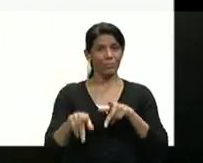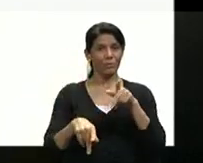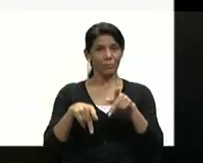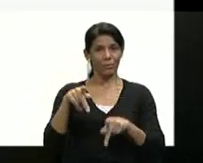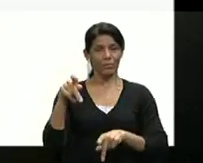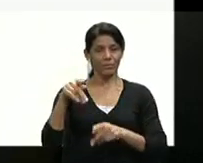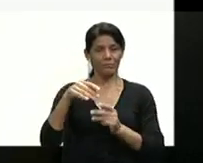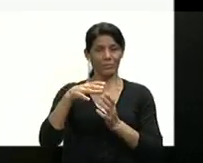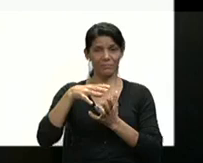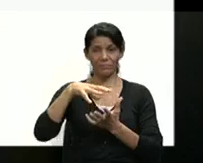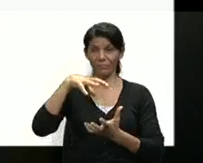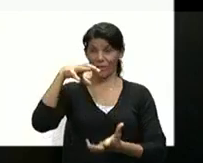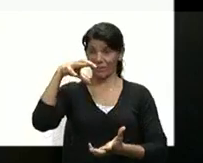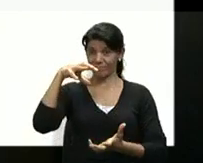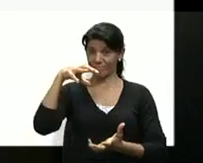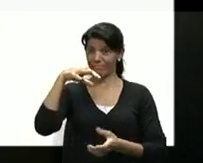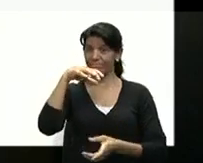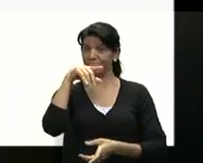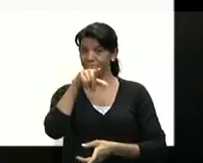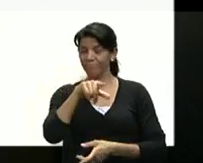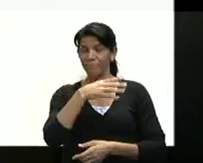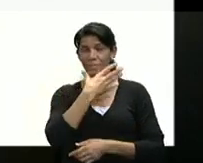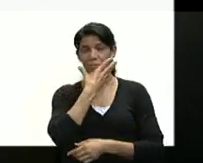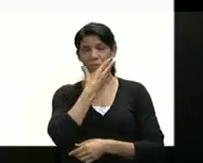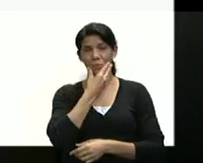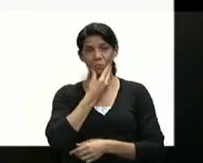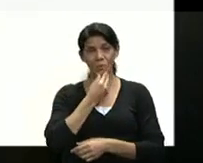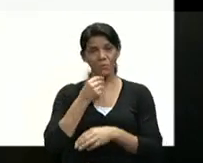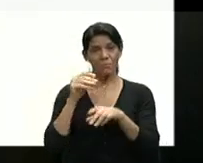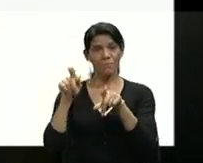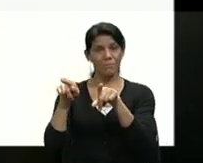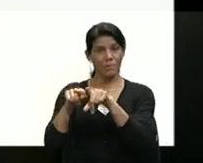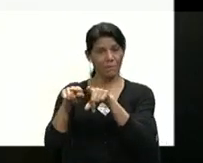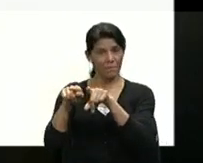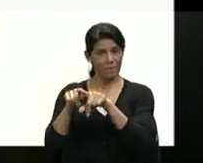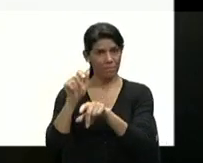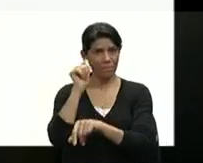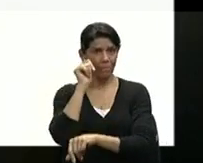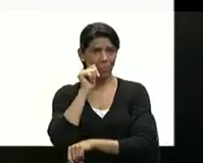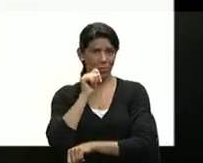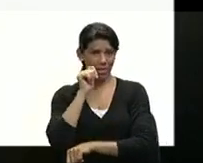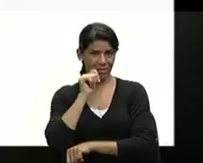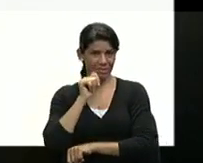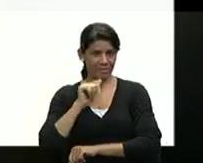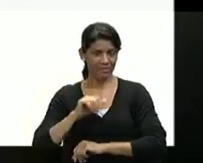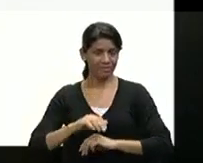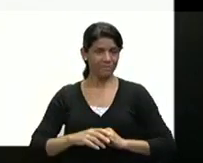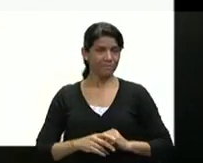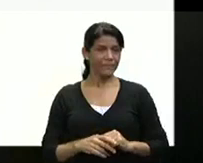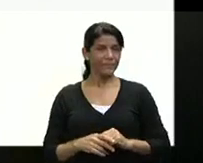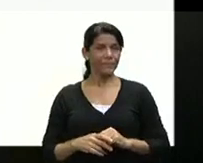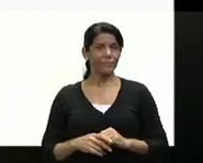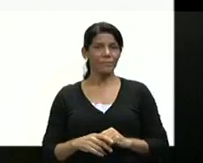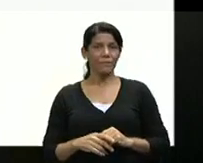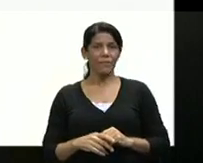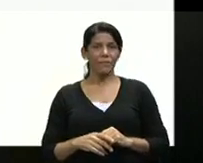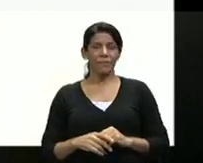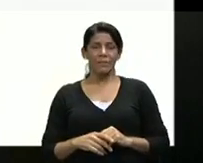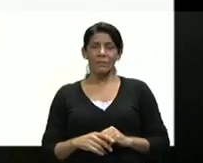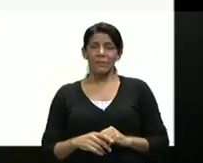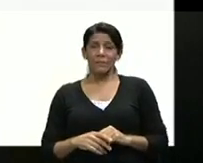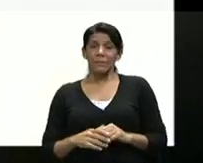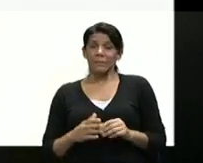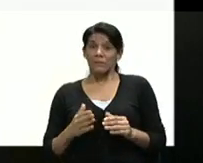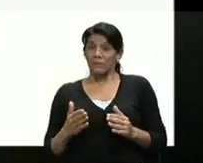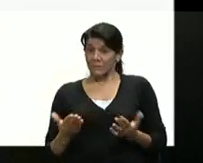população idosa, tanto em homens quanto em mulheres. Se nós